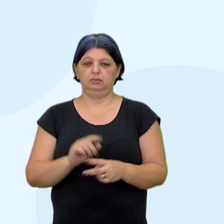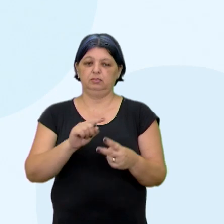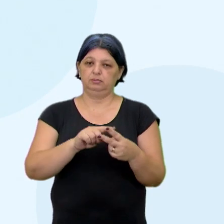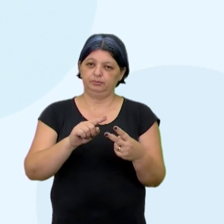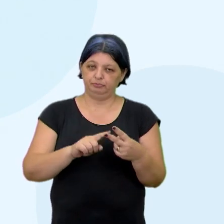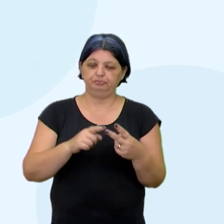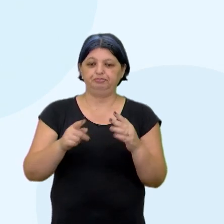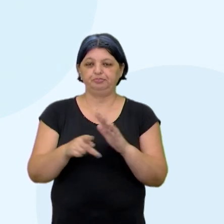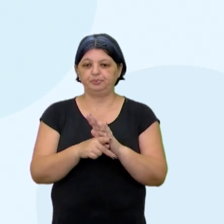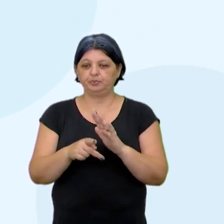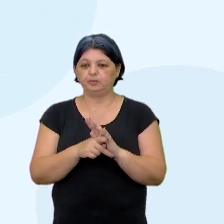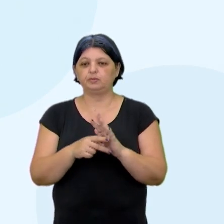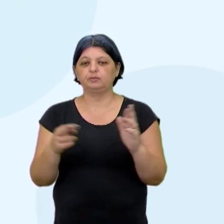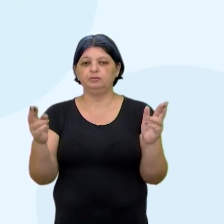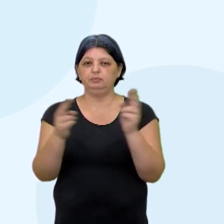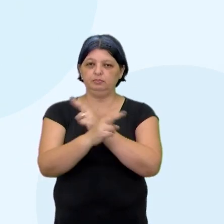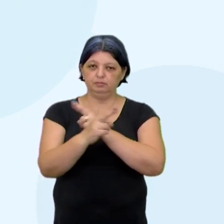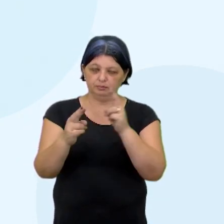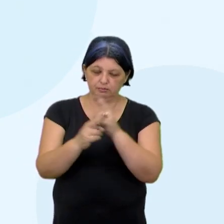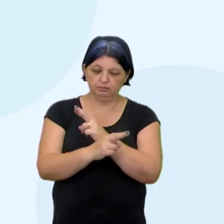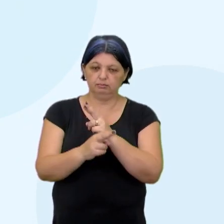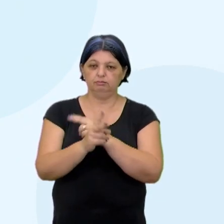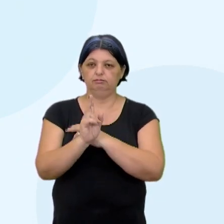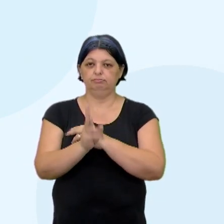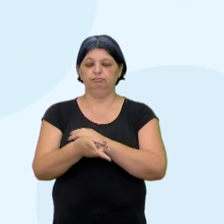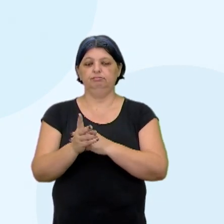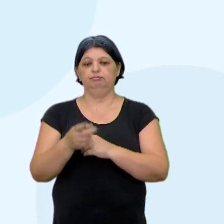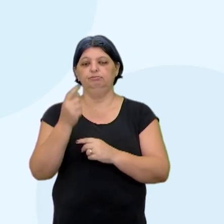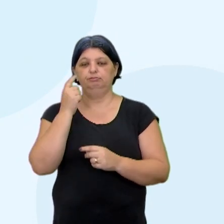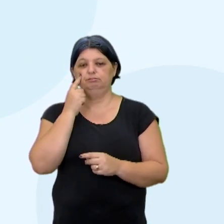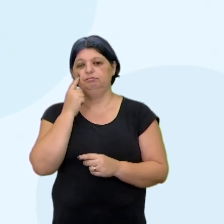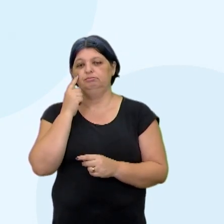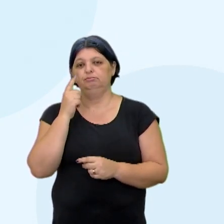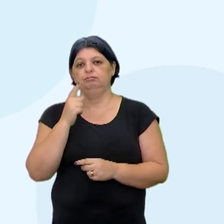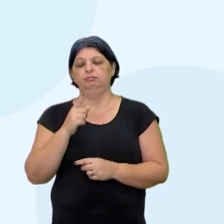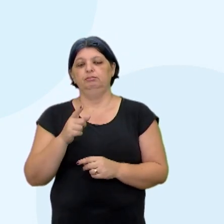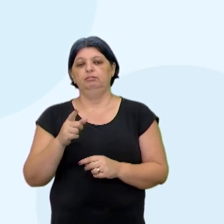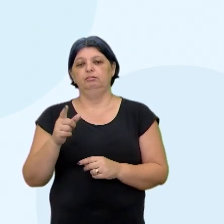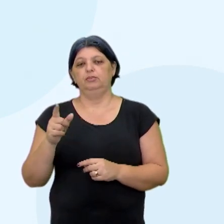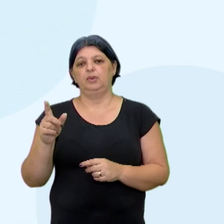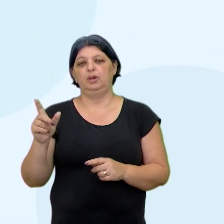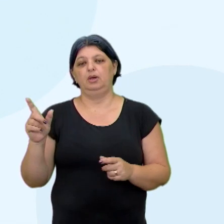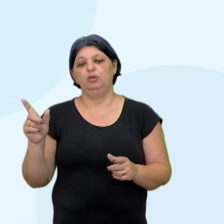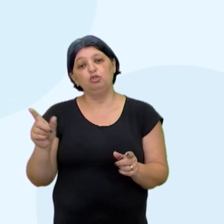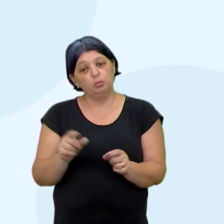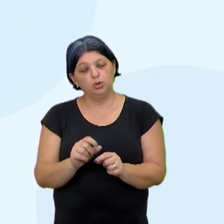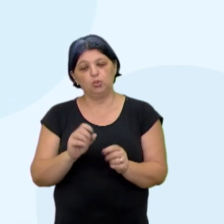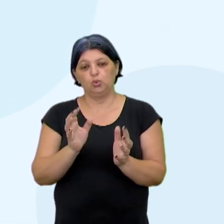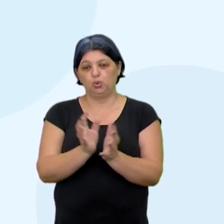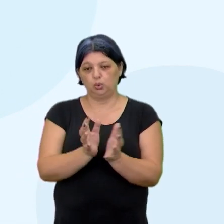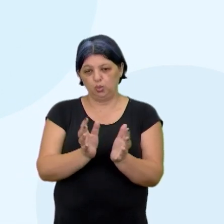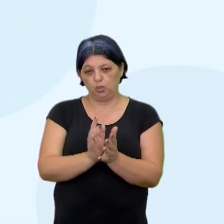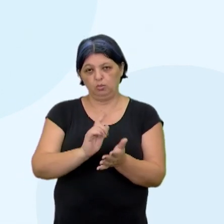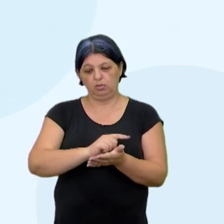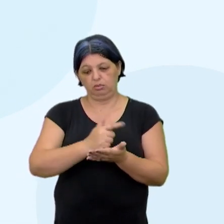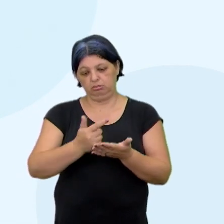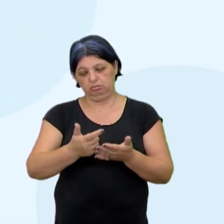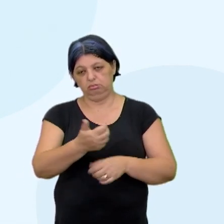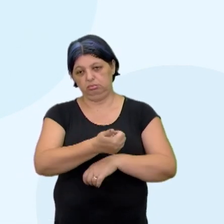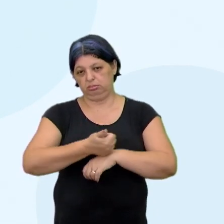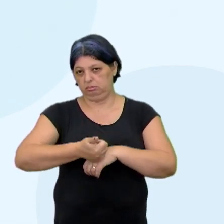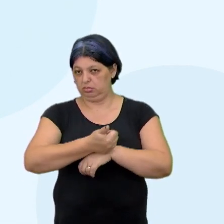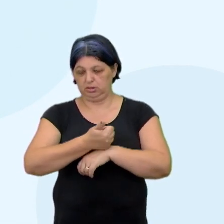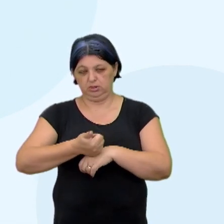sendo relativizados e é cada vez menor o número de jornalistas que os utilizam no sentido